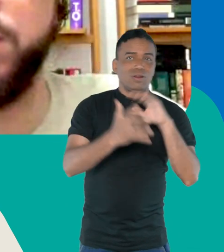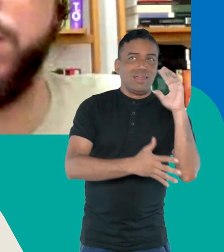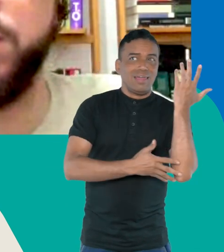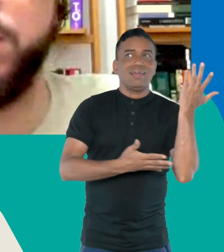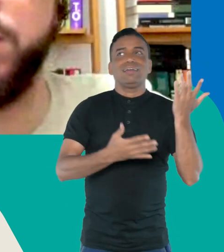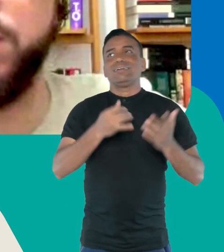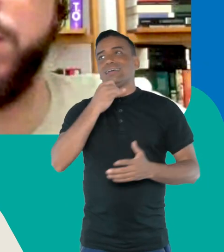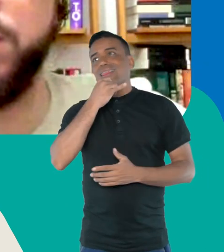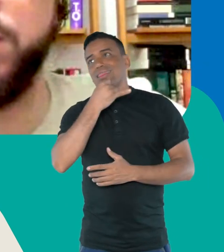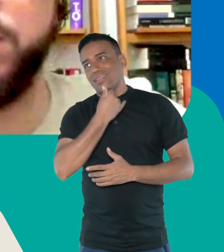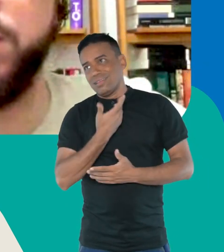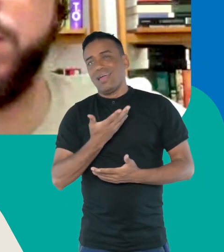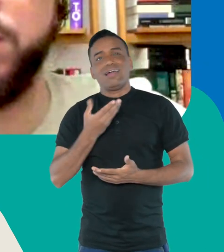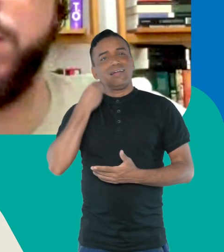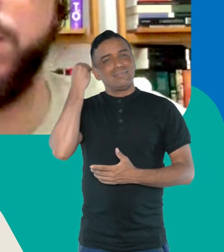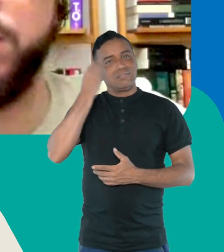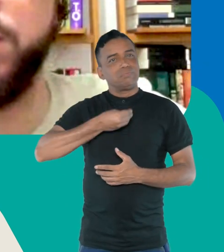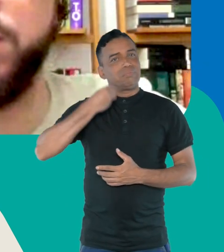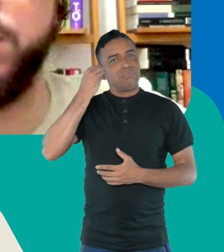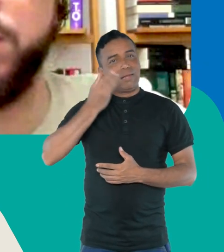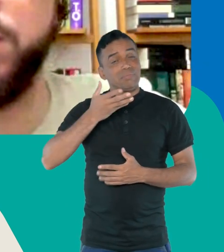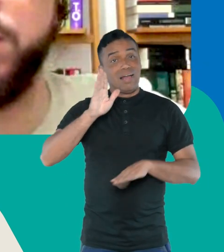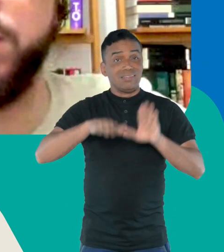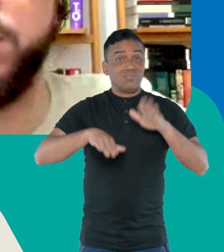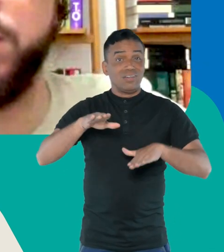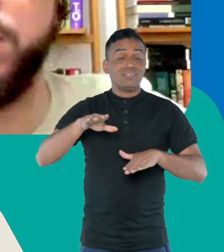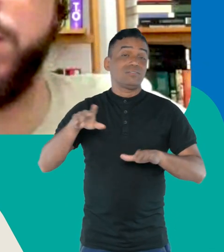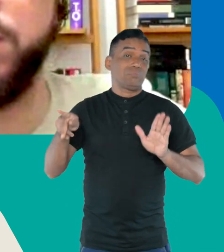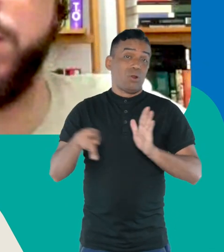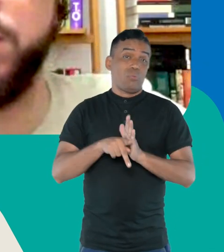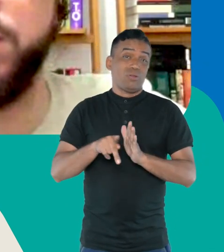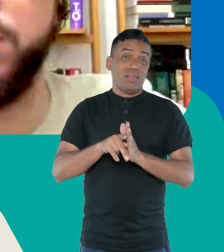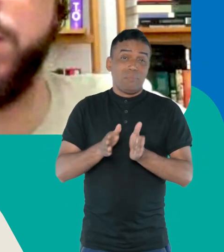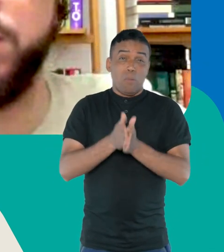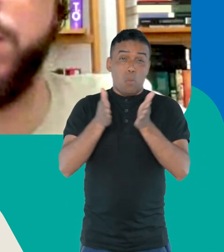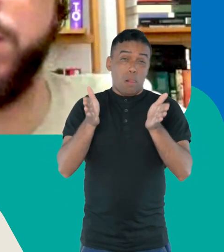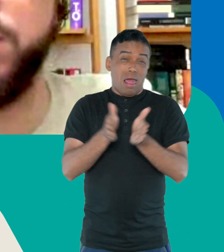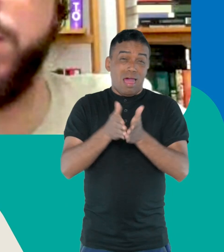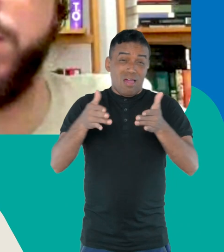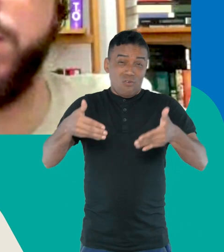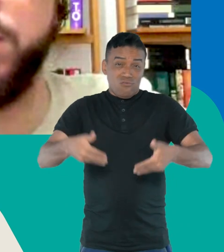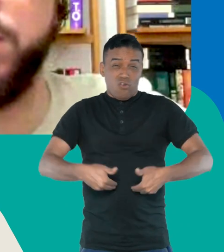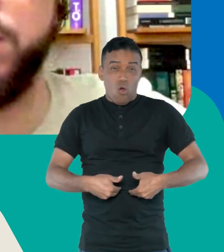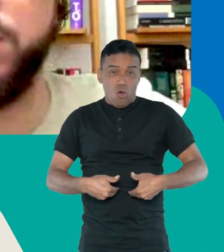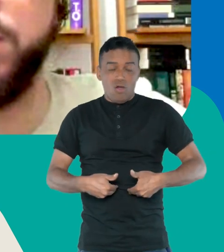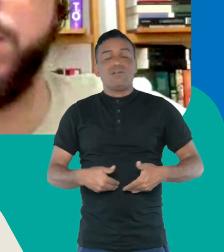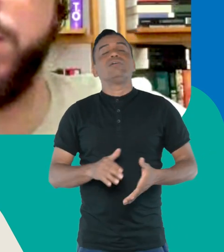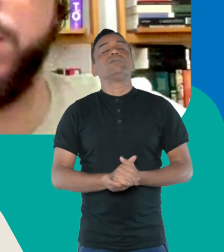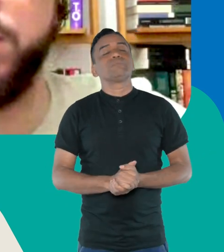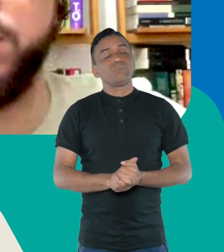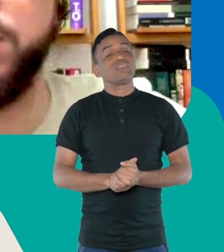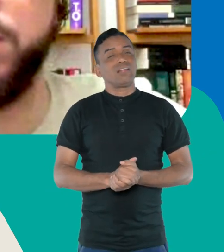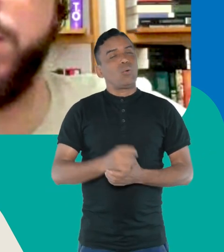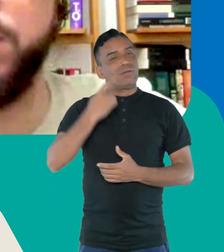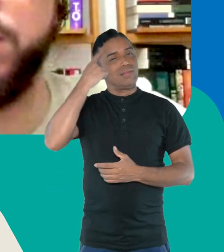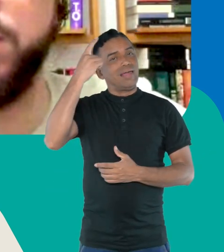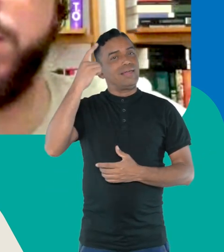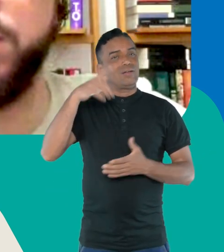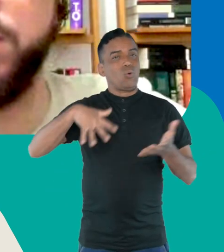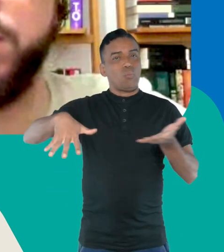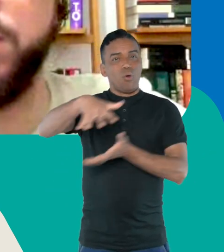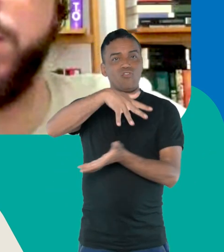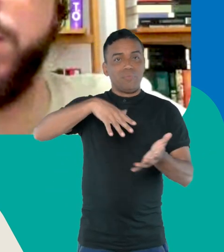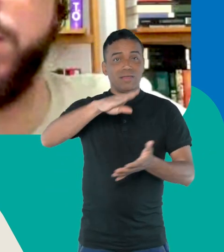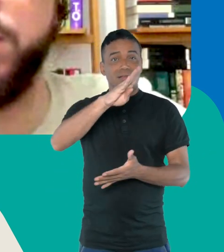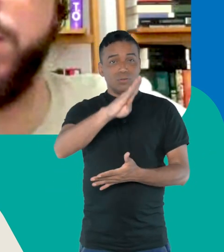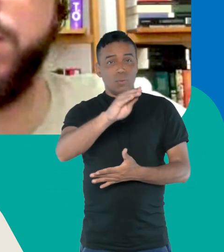infelicidade, por vezes até da miséria, né? E então a ideia de trabalhar com o barroco